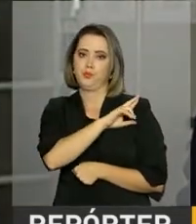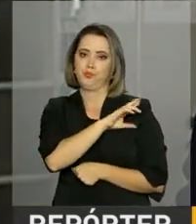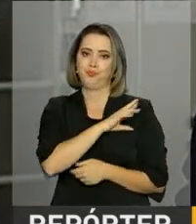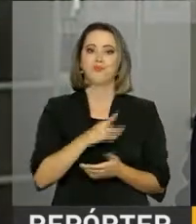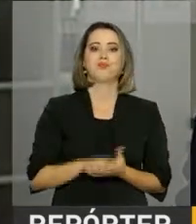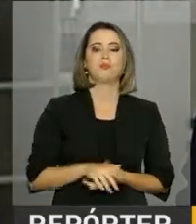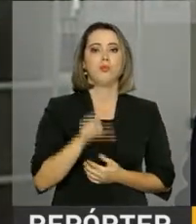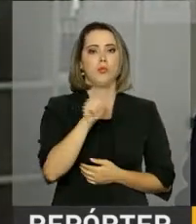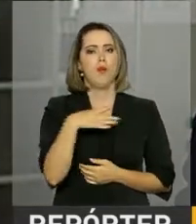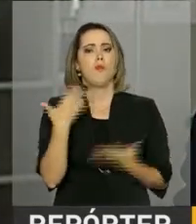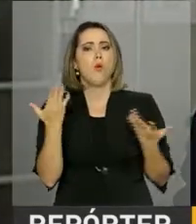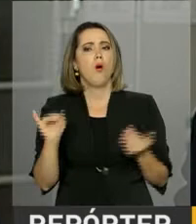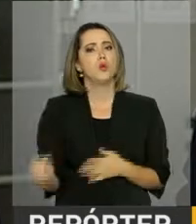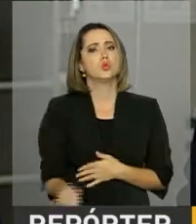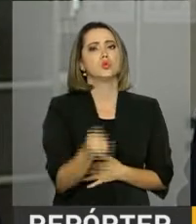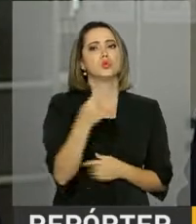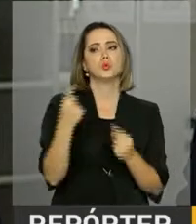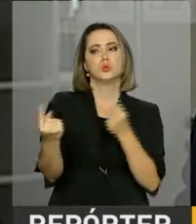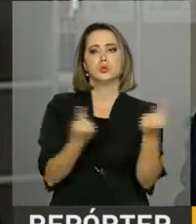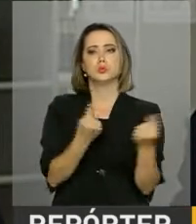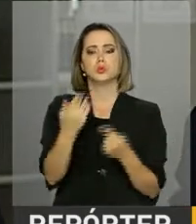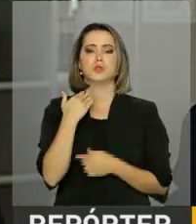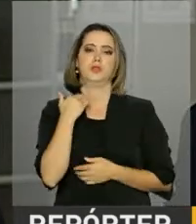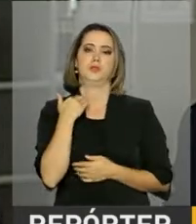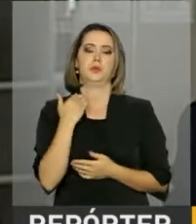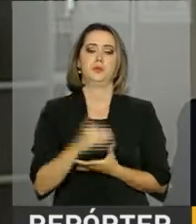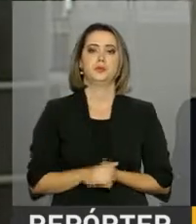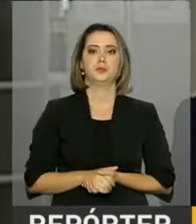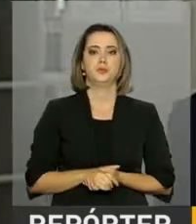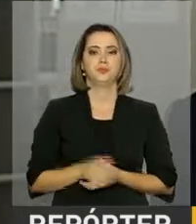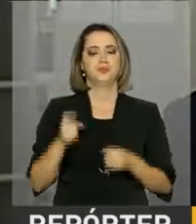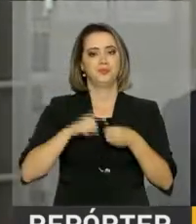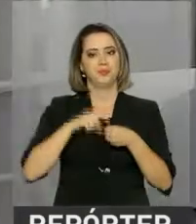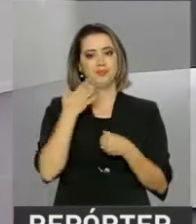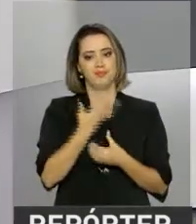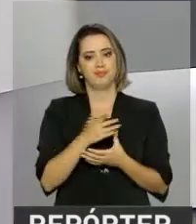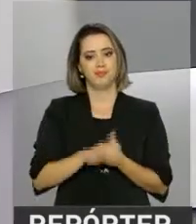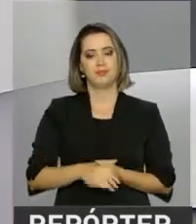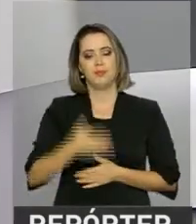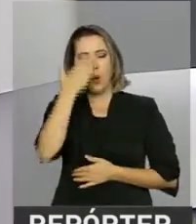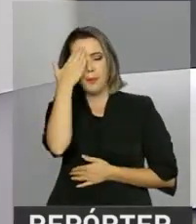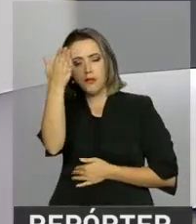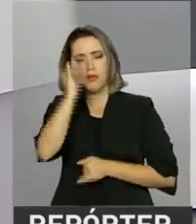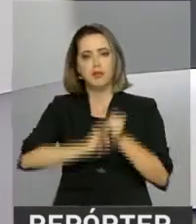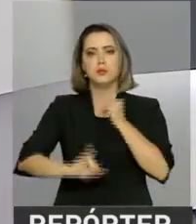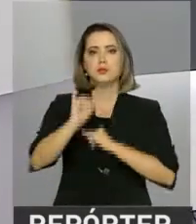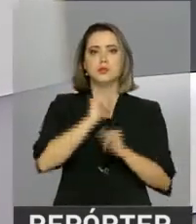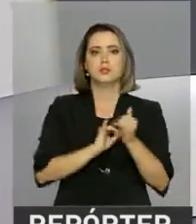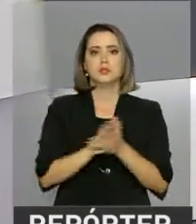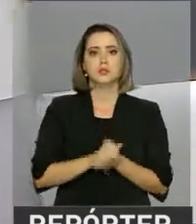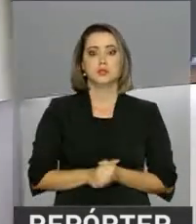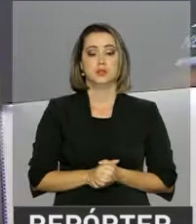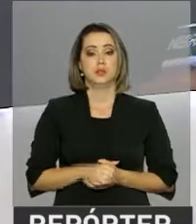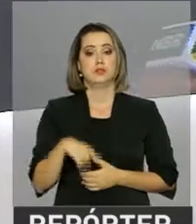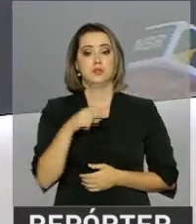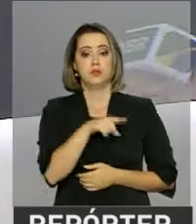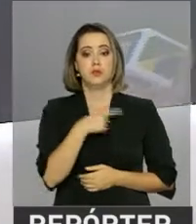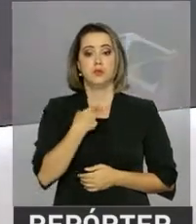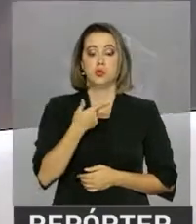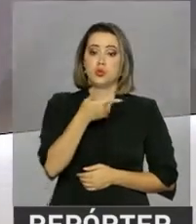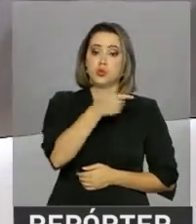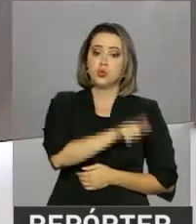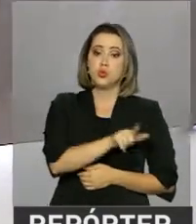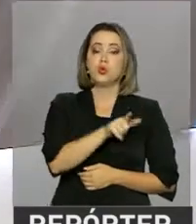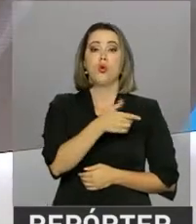taxas de juros que será cobrada por cada banco é com você e jaime caiu muito obrigado pelas informações porque esse meio para você que quer